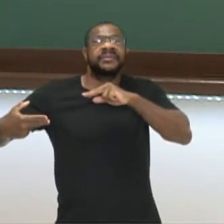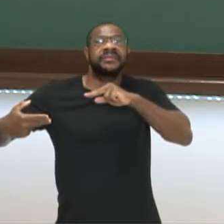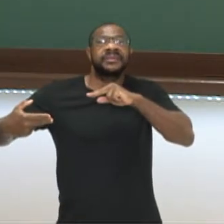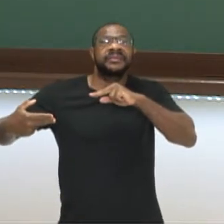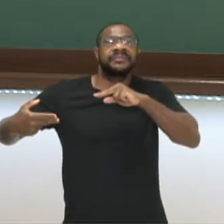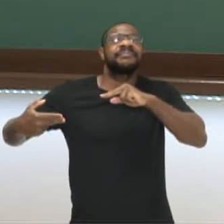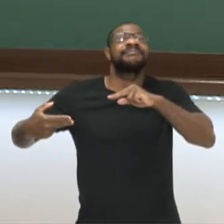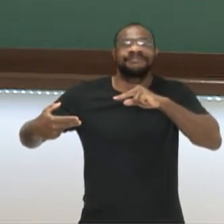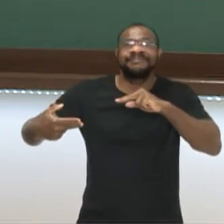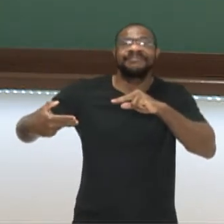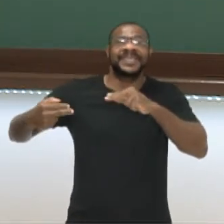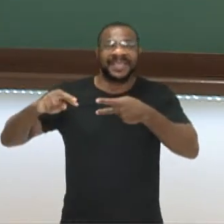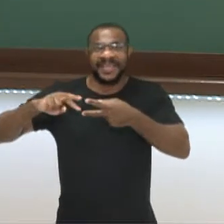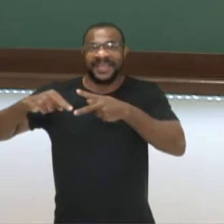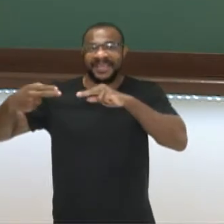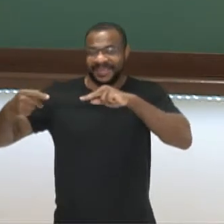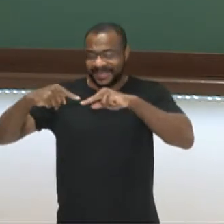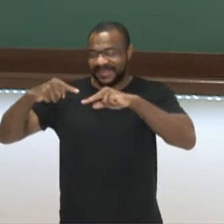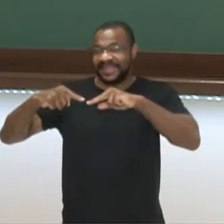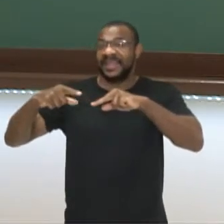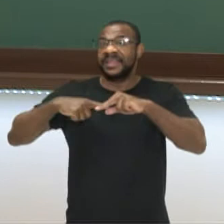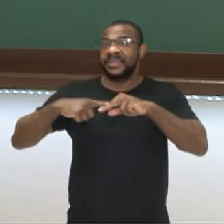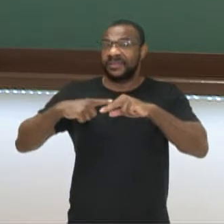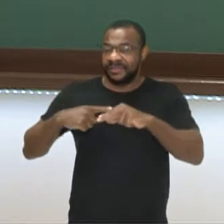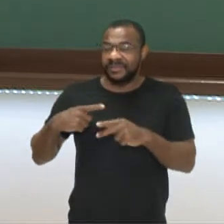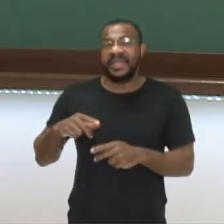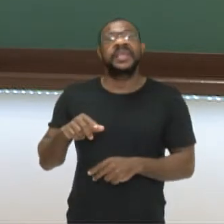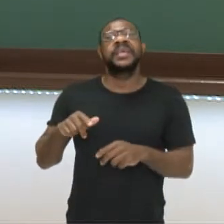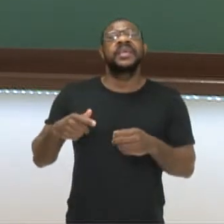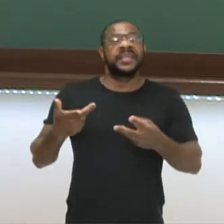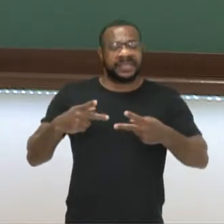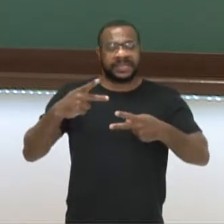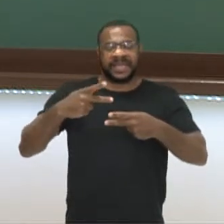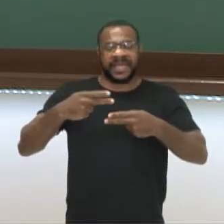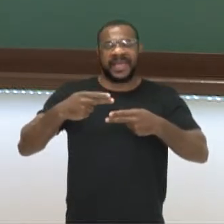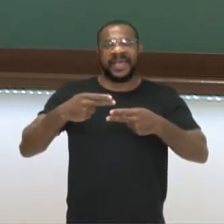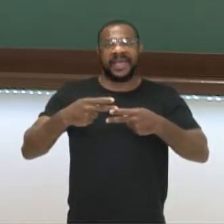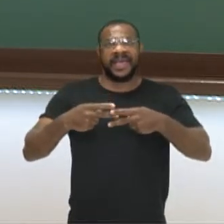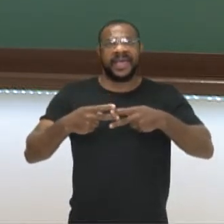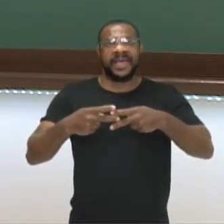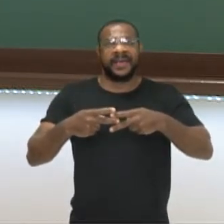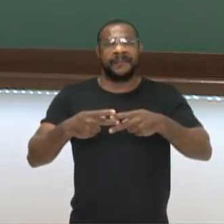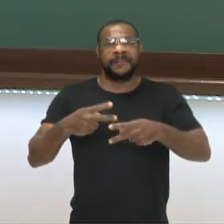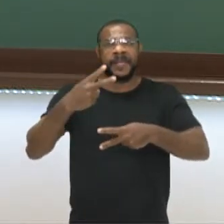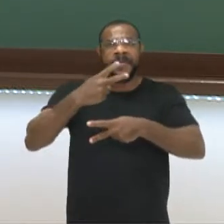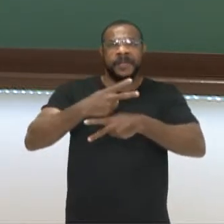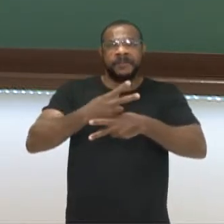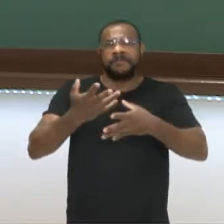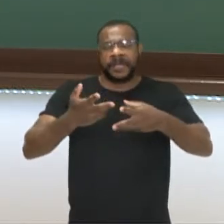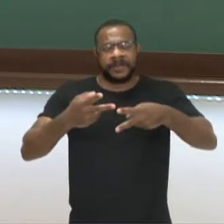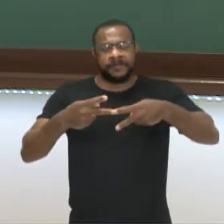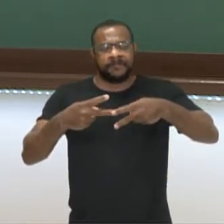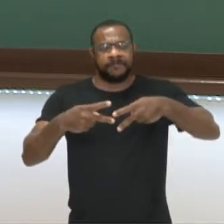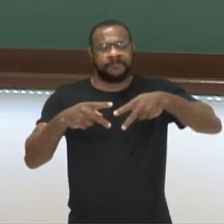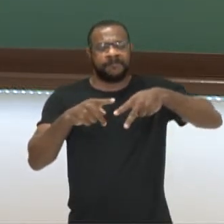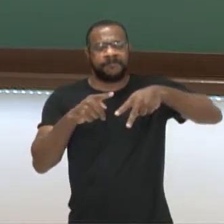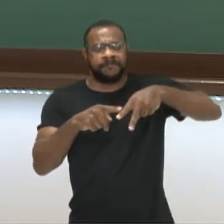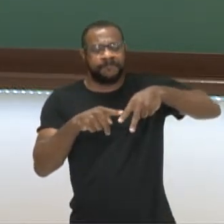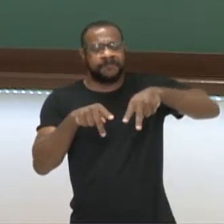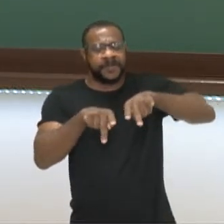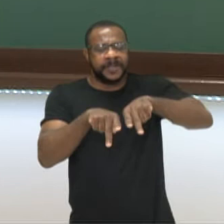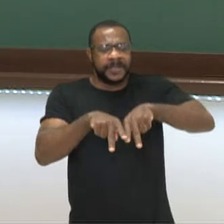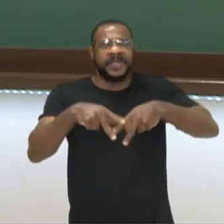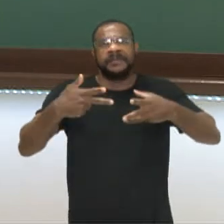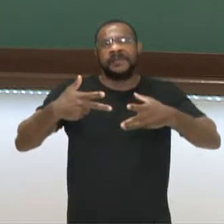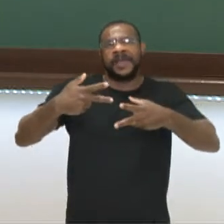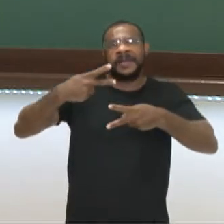carregamos genes que trazem a história da nossa família, dos nossos pais. E as características físicas expressam essa